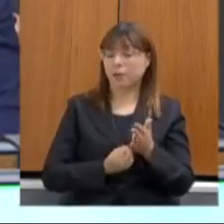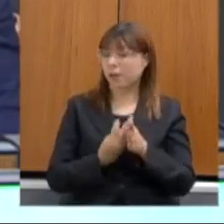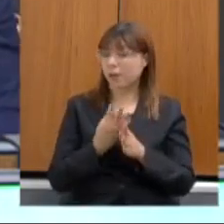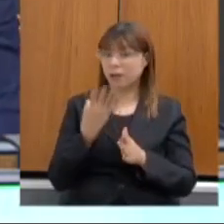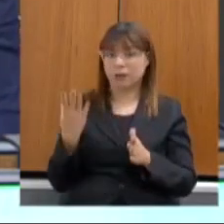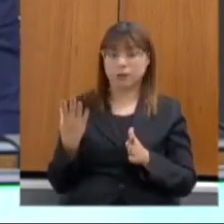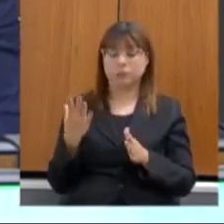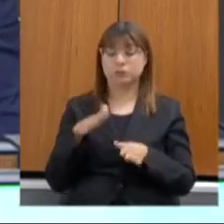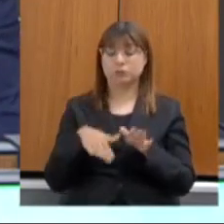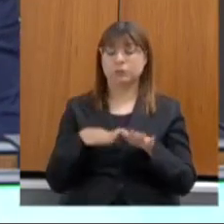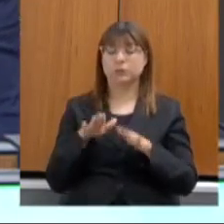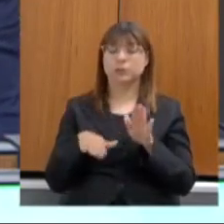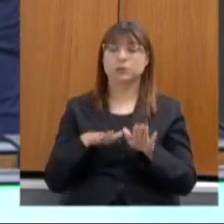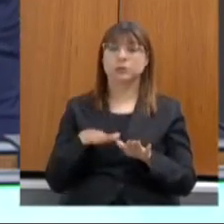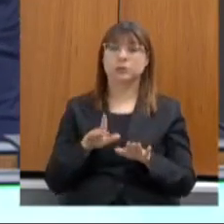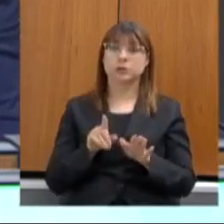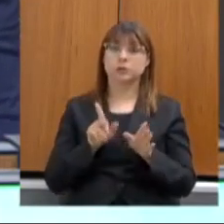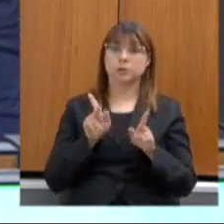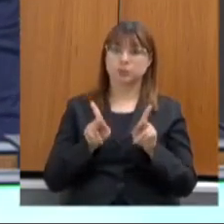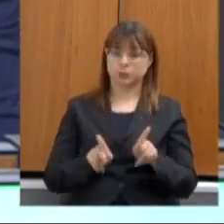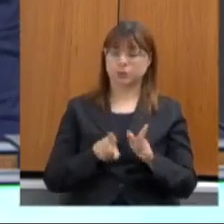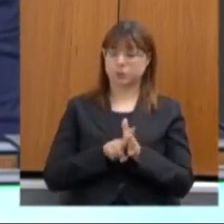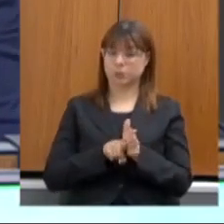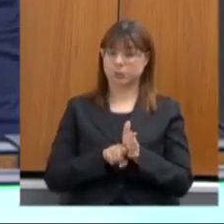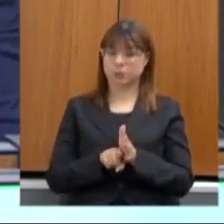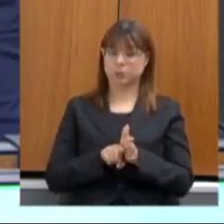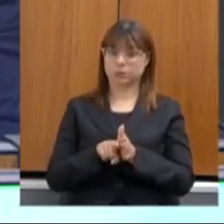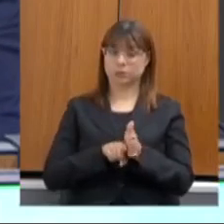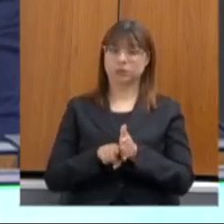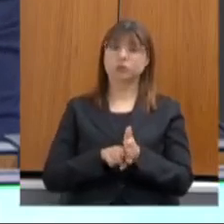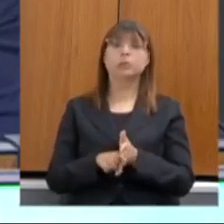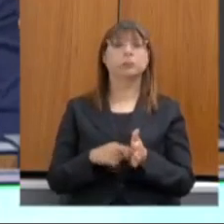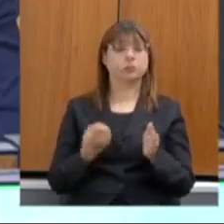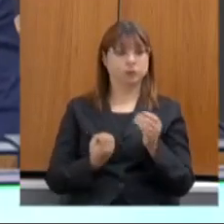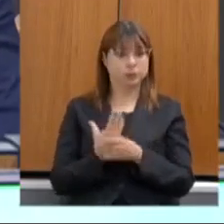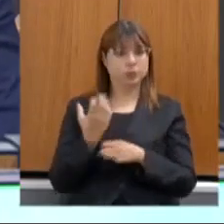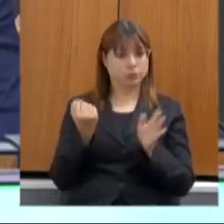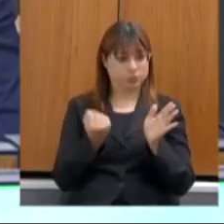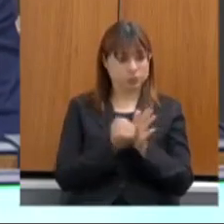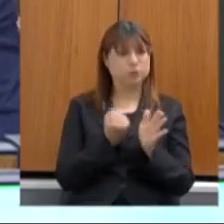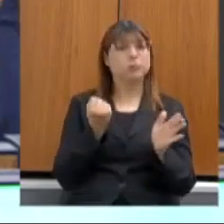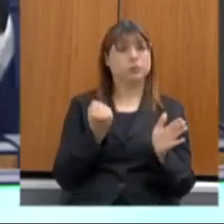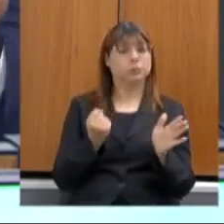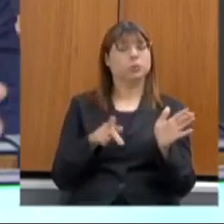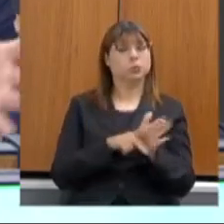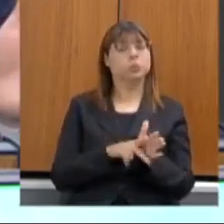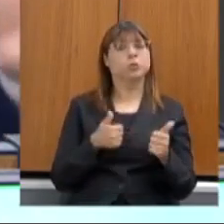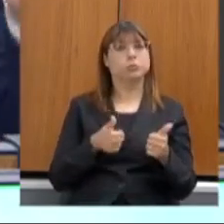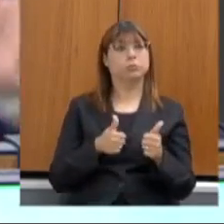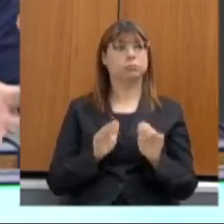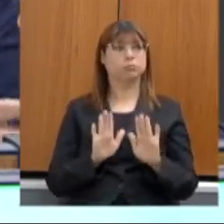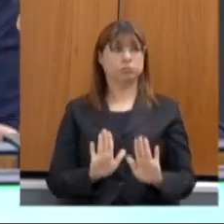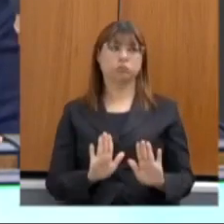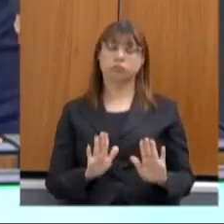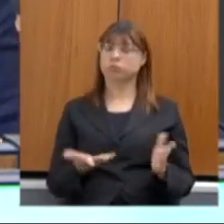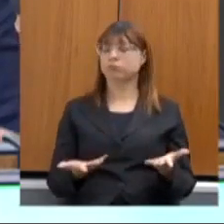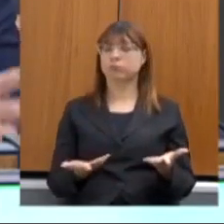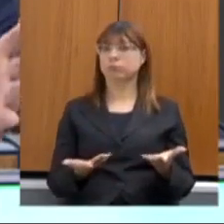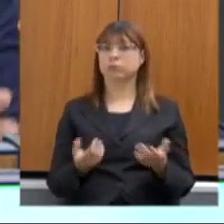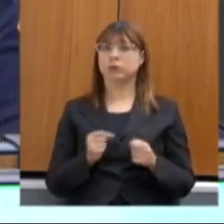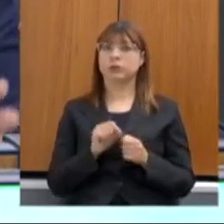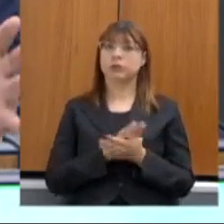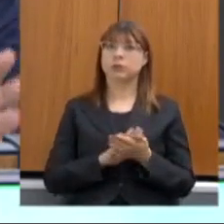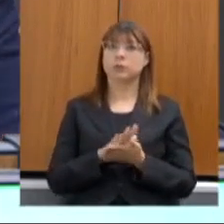é o pesquisador faz a patente registra patente e fica e morre ali